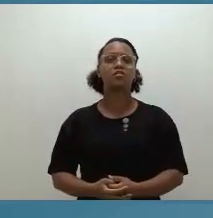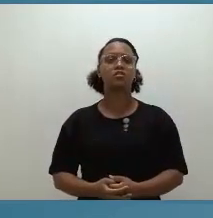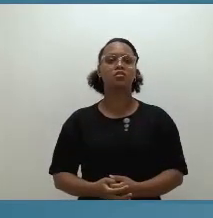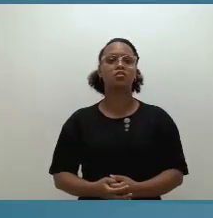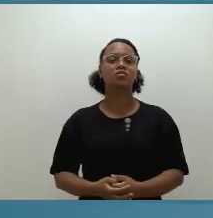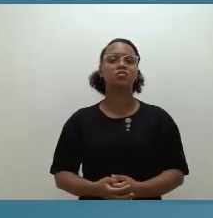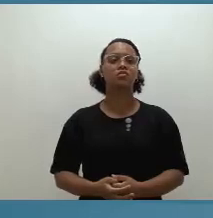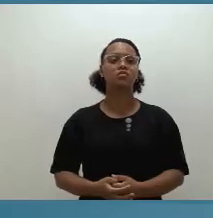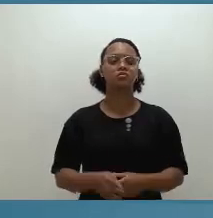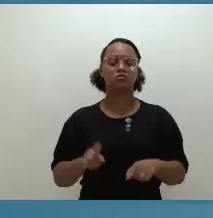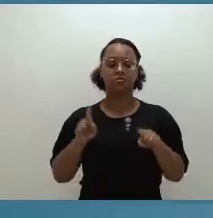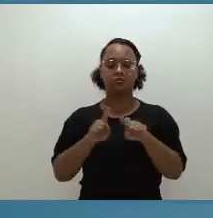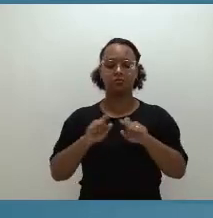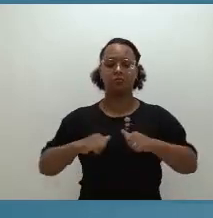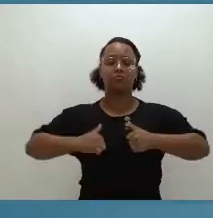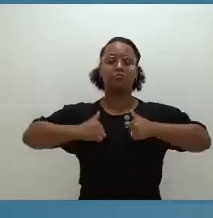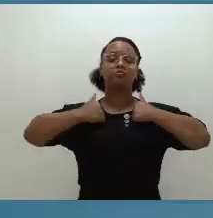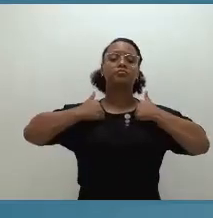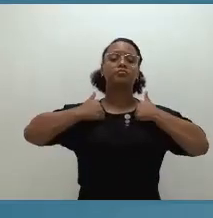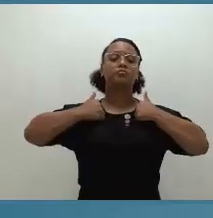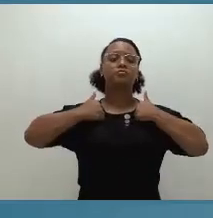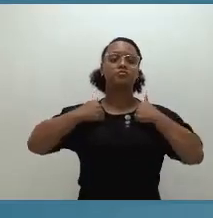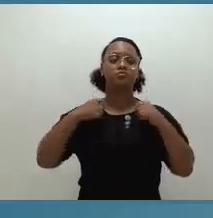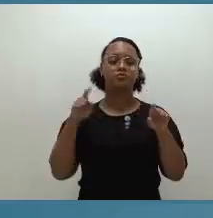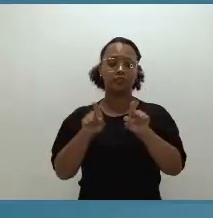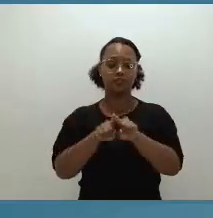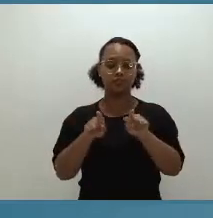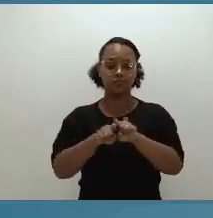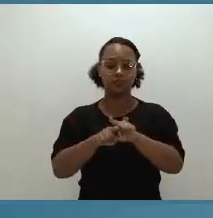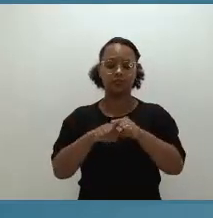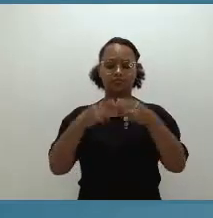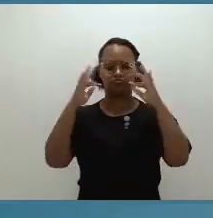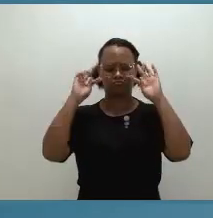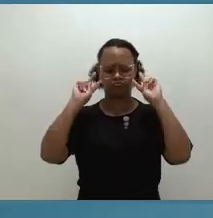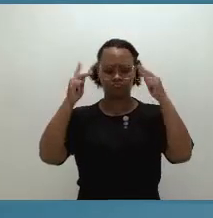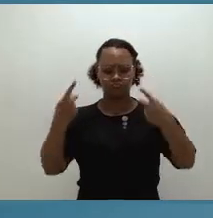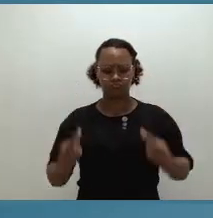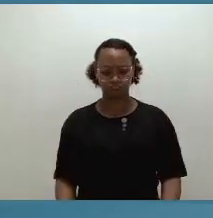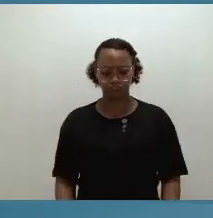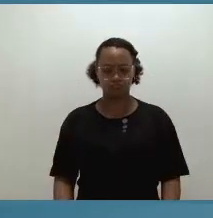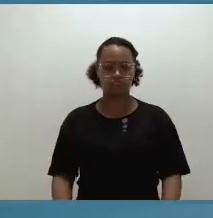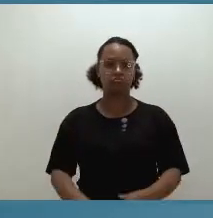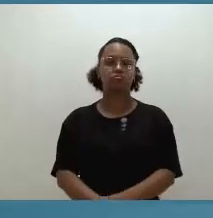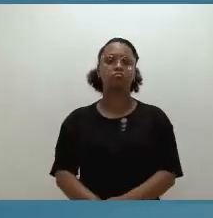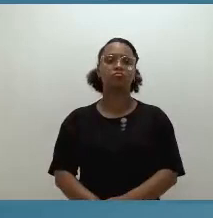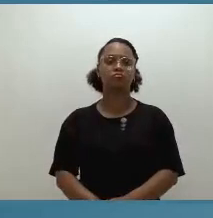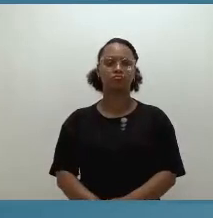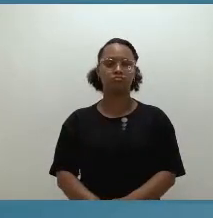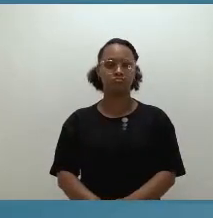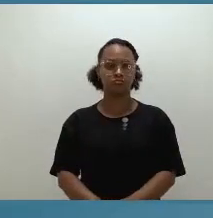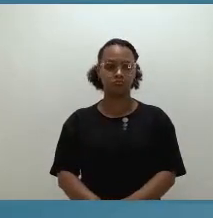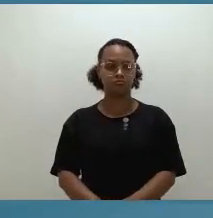de altivez e muitas vezes também de humanidade. Eu quero exercer